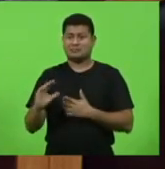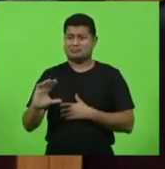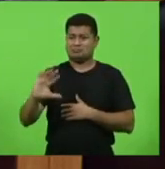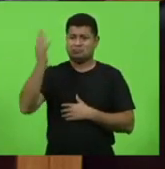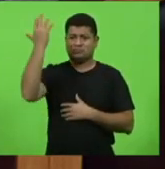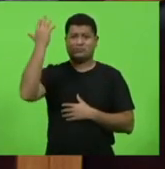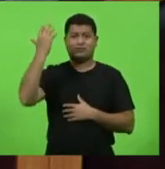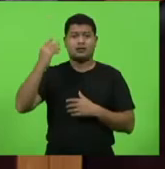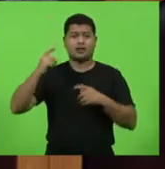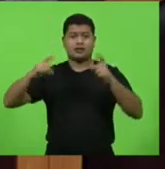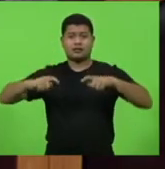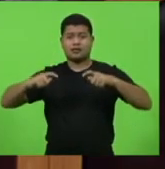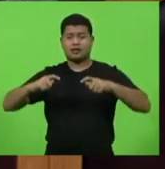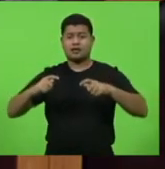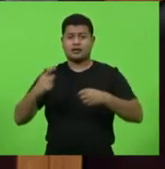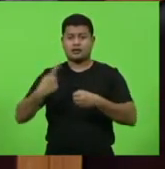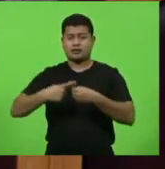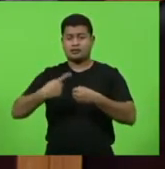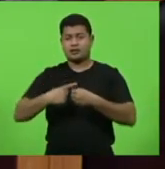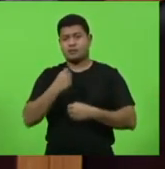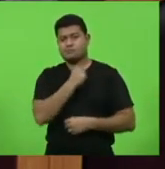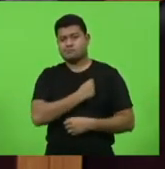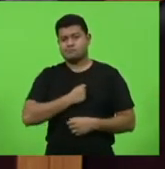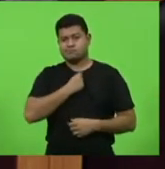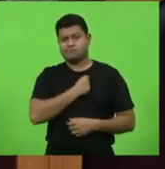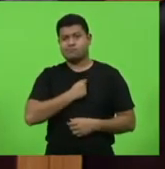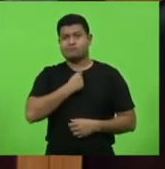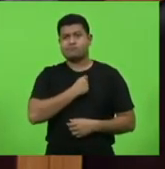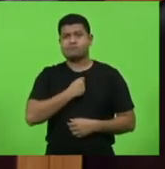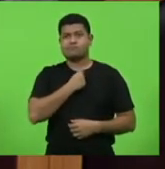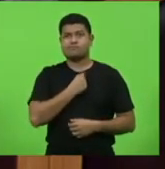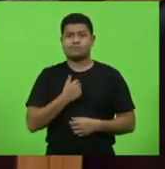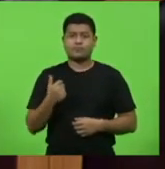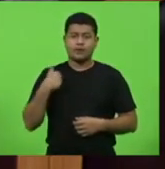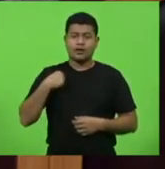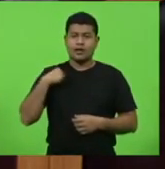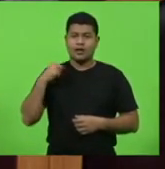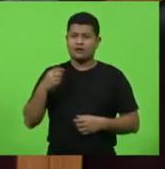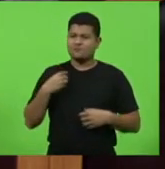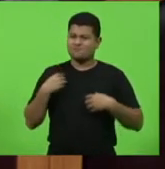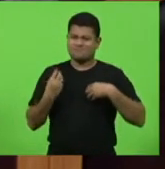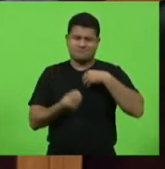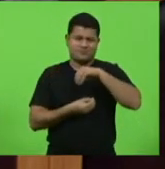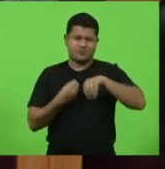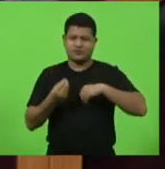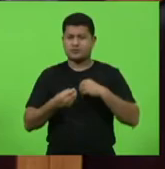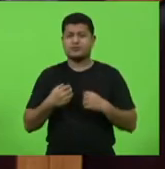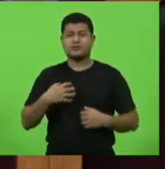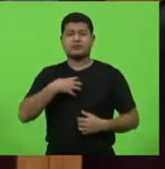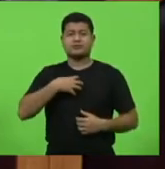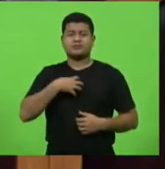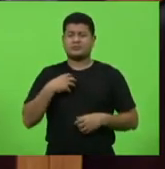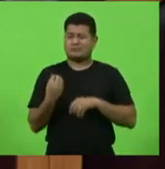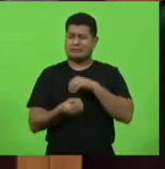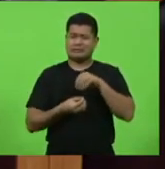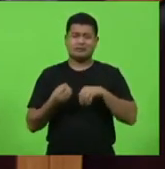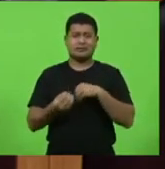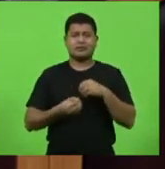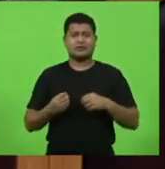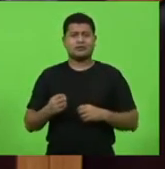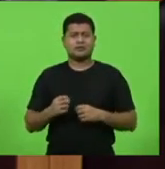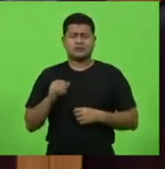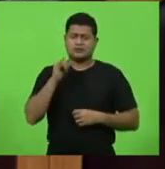do município de Saudades. Até agora sinto um misto de tristeza, de revolta e até de